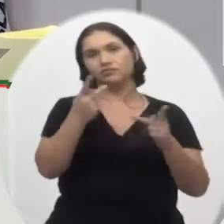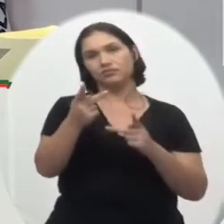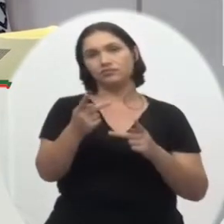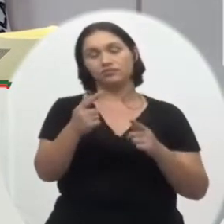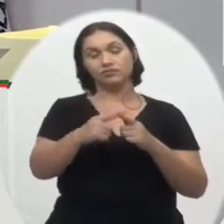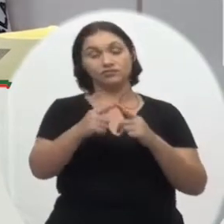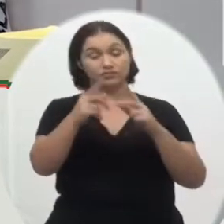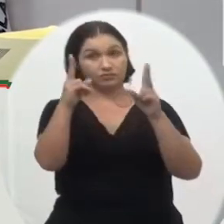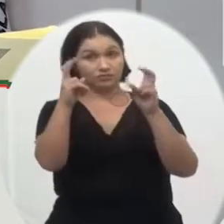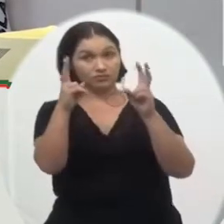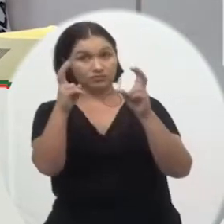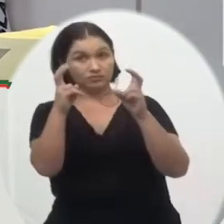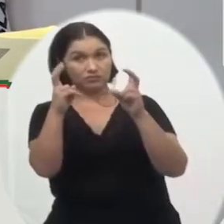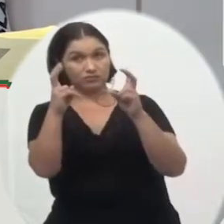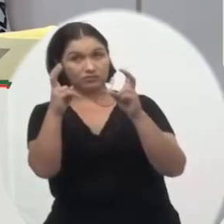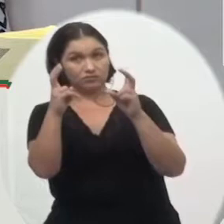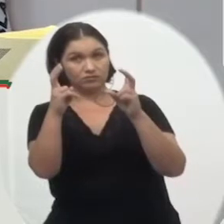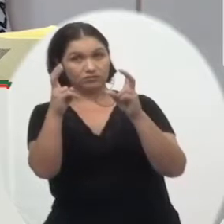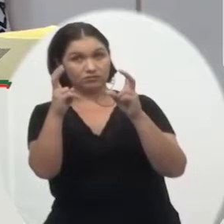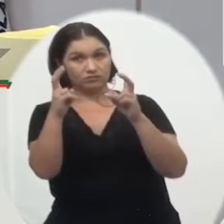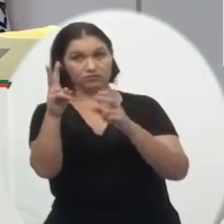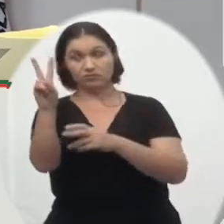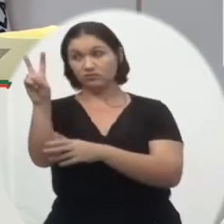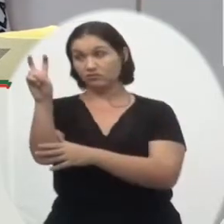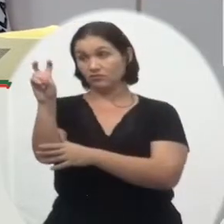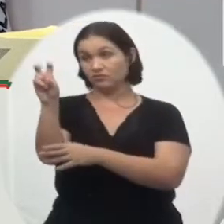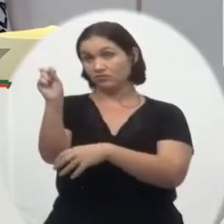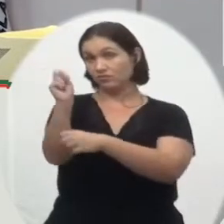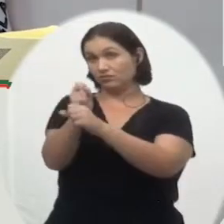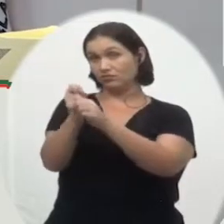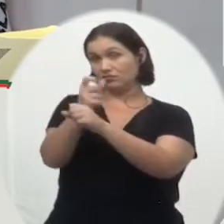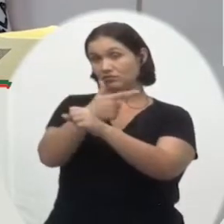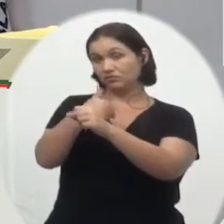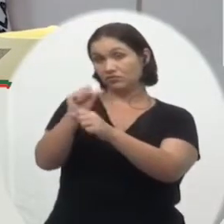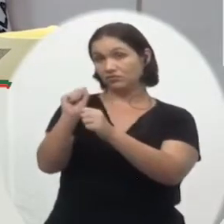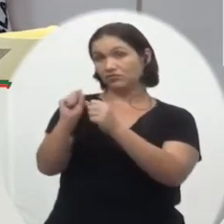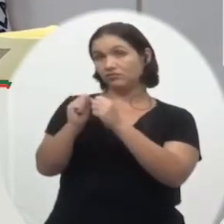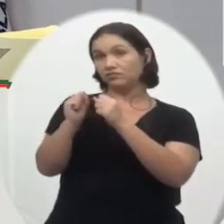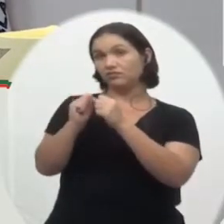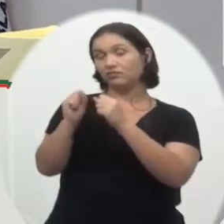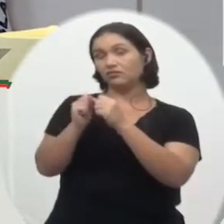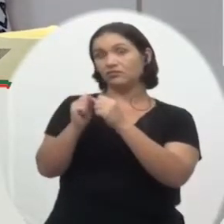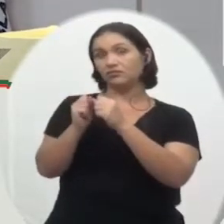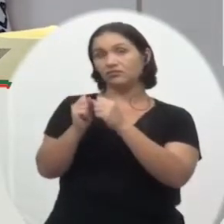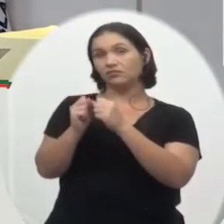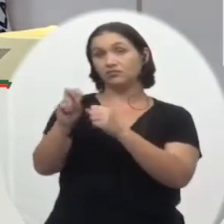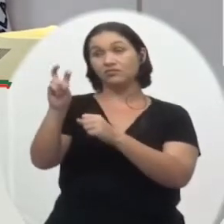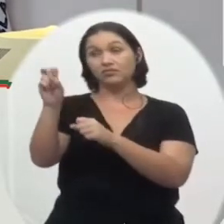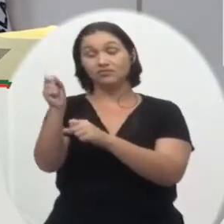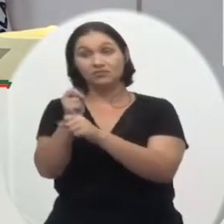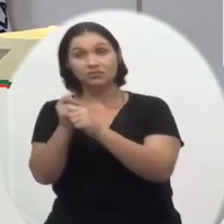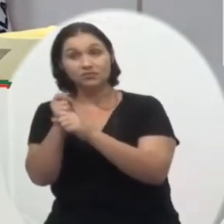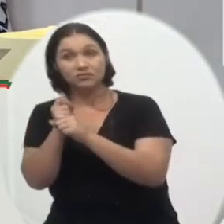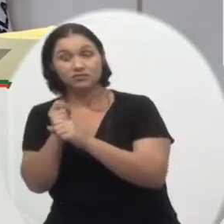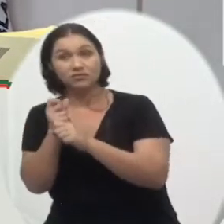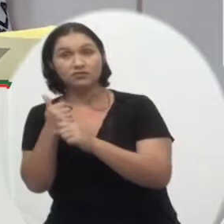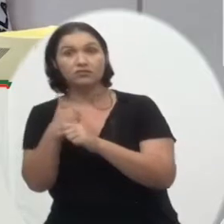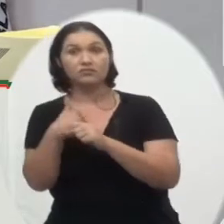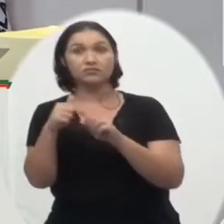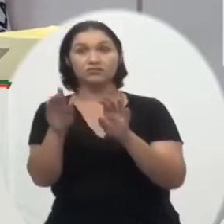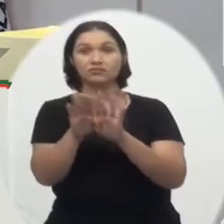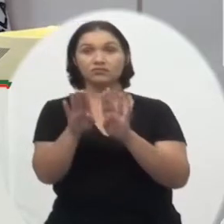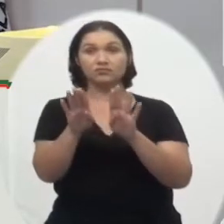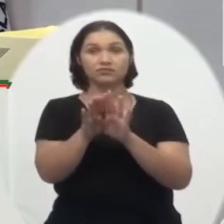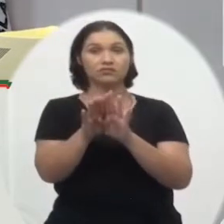matéria que nós tratamos há 5 anos. Isso aqui é um trabalho de 5 anos, que eu também não protocolei